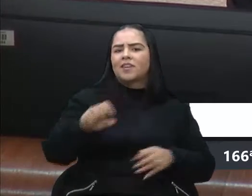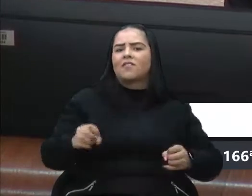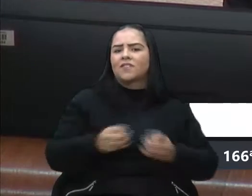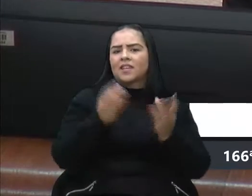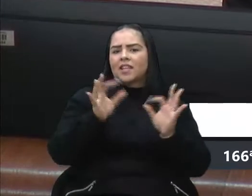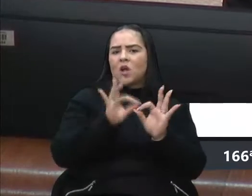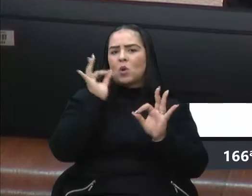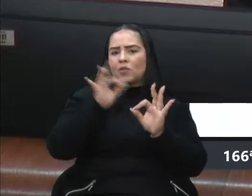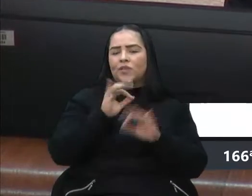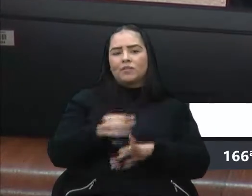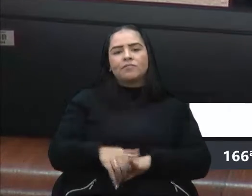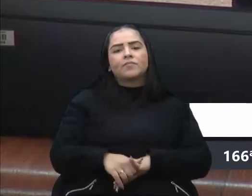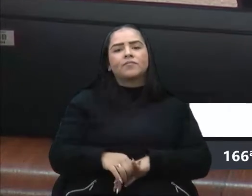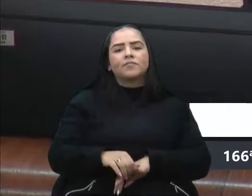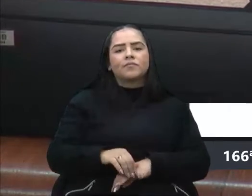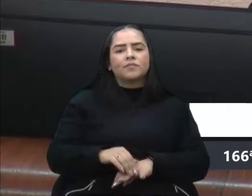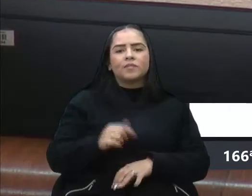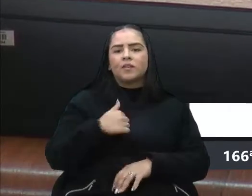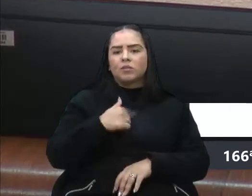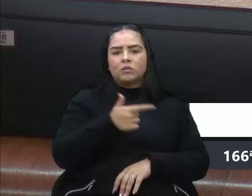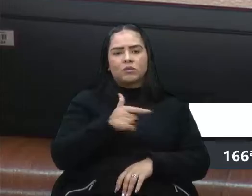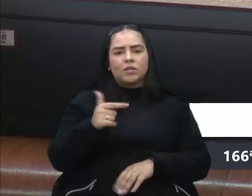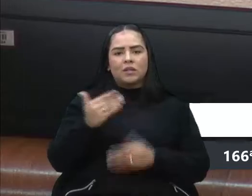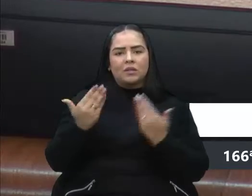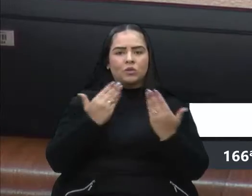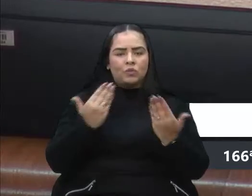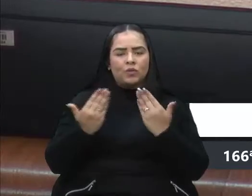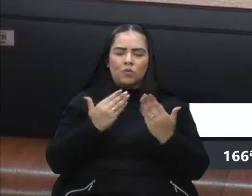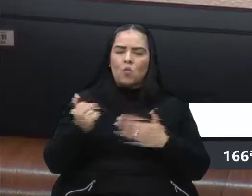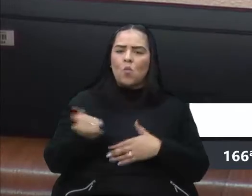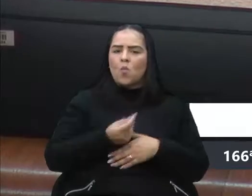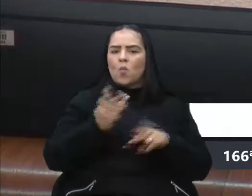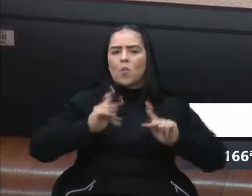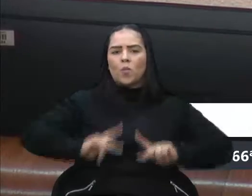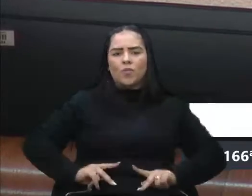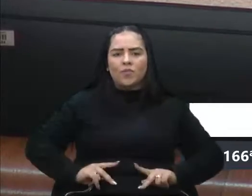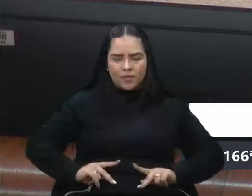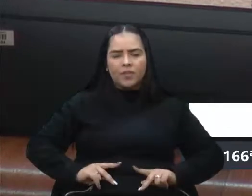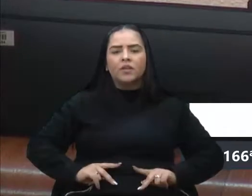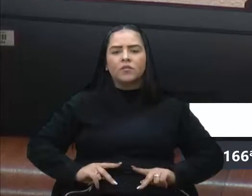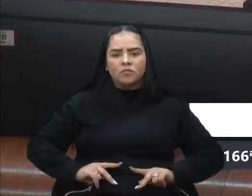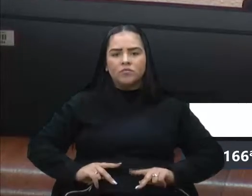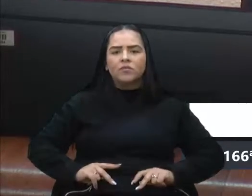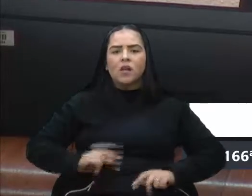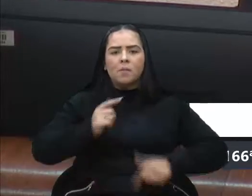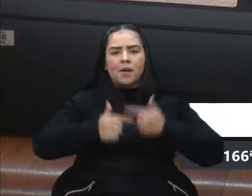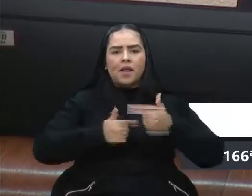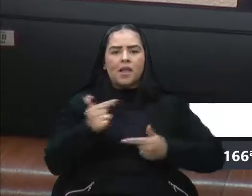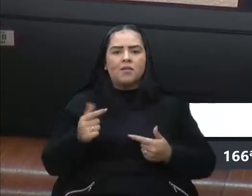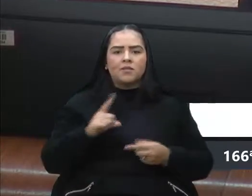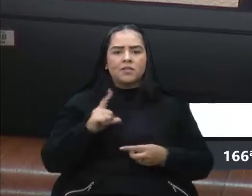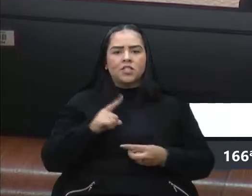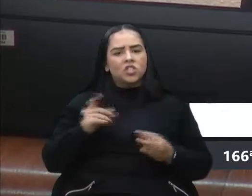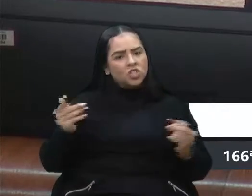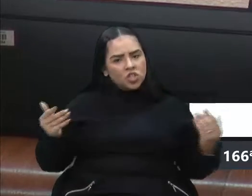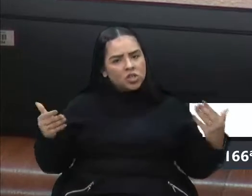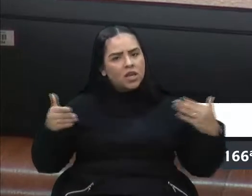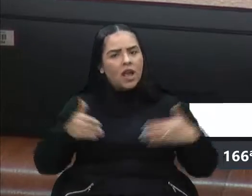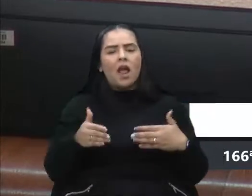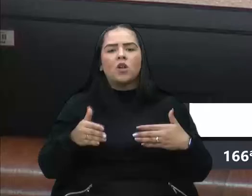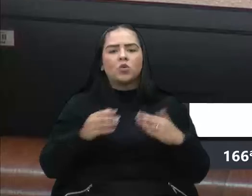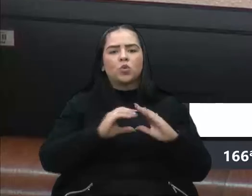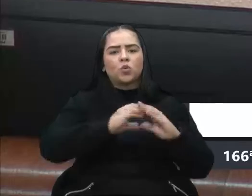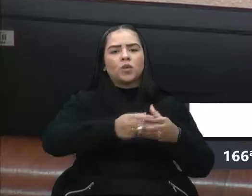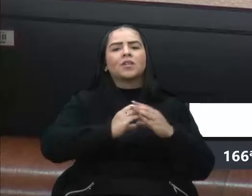tenho dúvida de que a quantidade de pessoas que trabalharam, que receberam turistas, toda essa movimentação